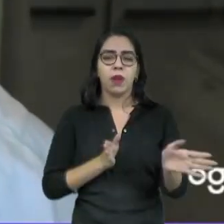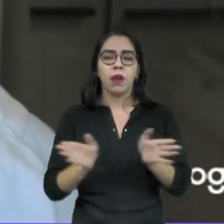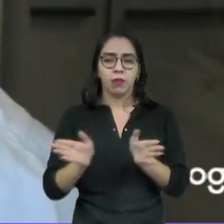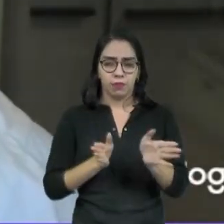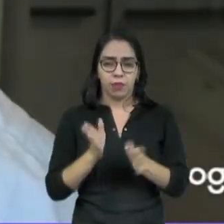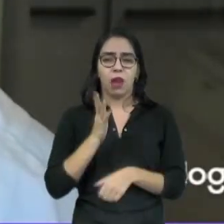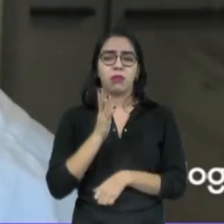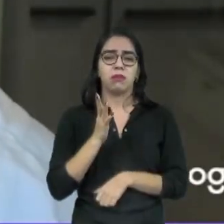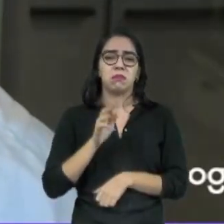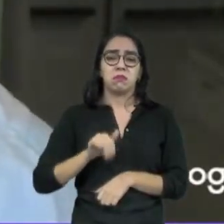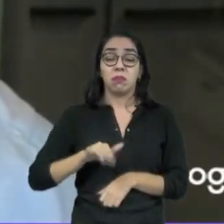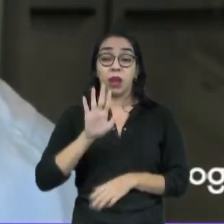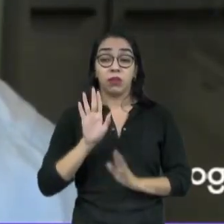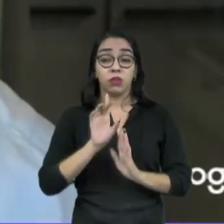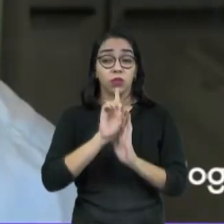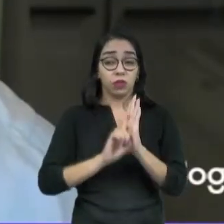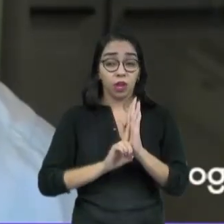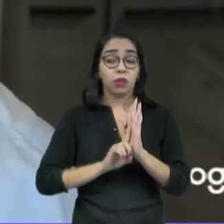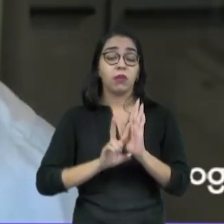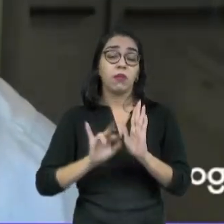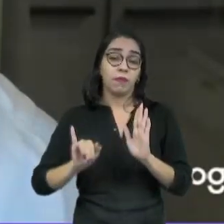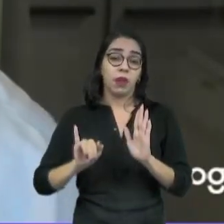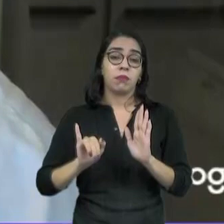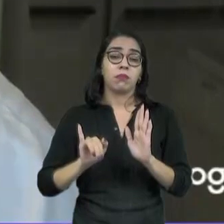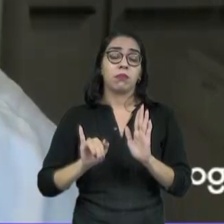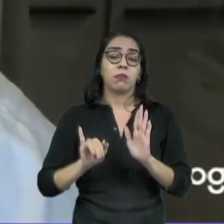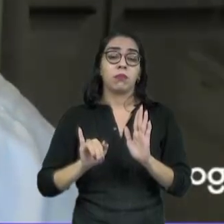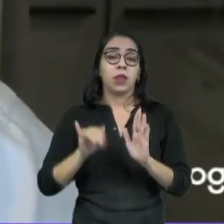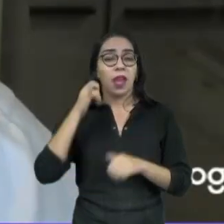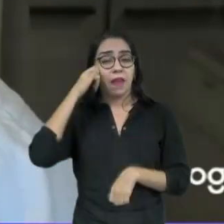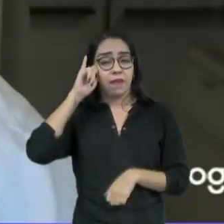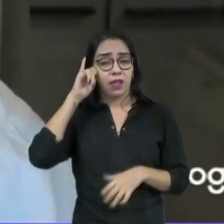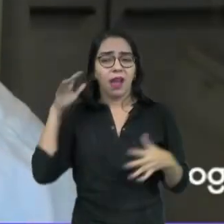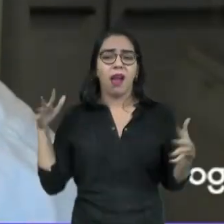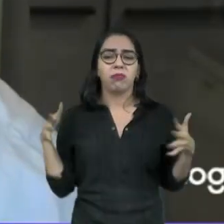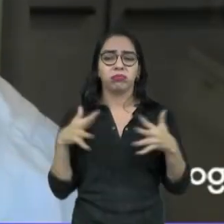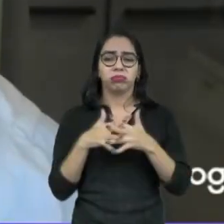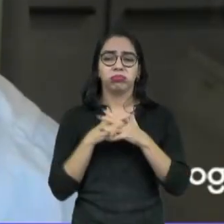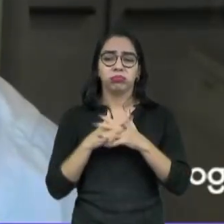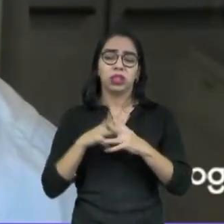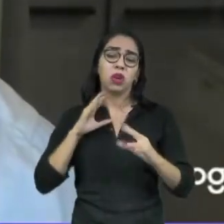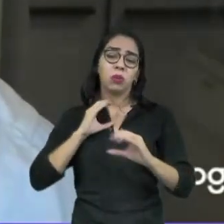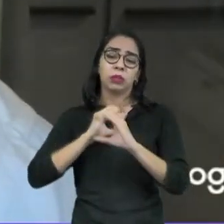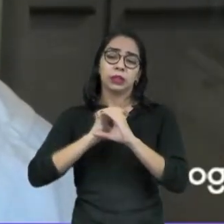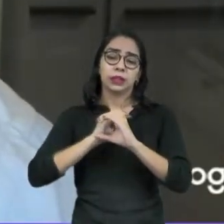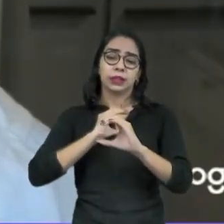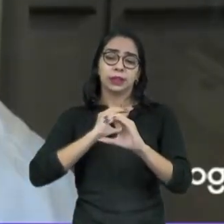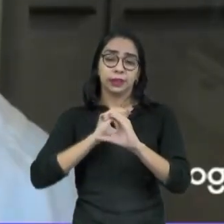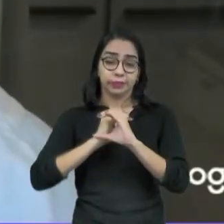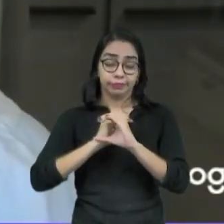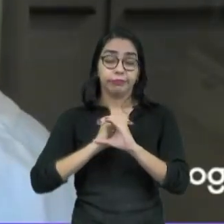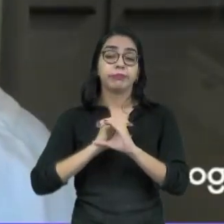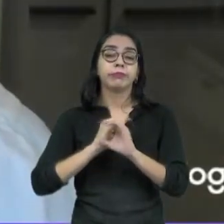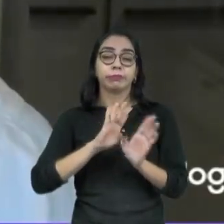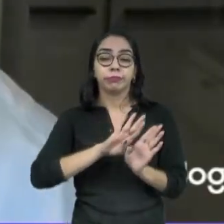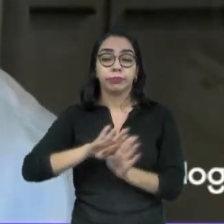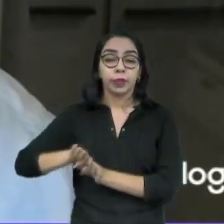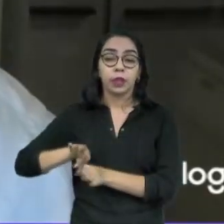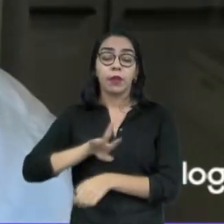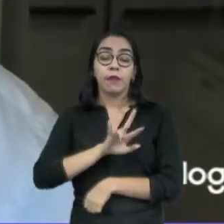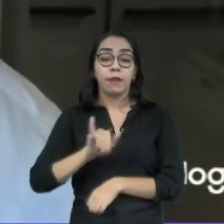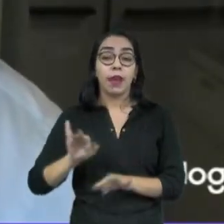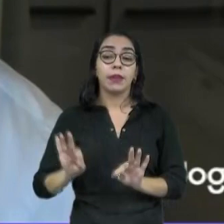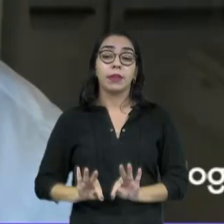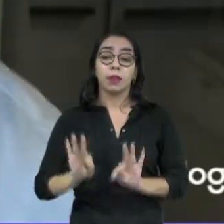direitos inclusive e eliminando barreiras de comunicação né Barreiras comunicacionais Barreiras tecnológicas